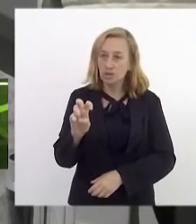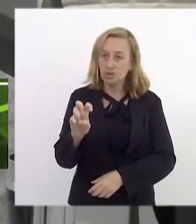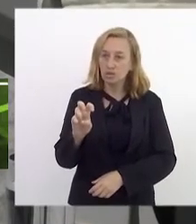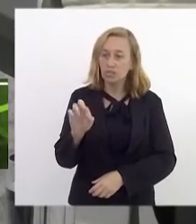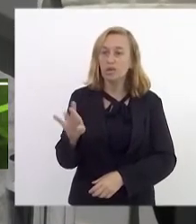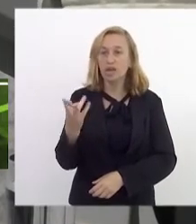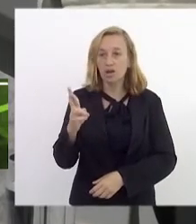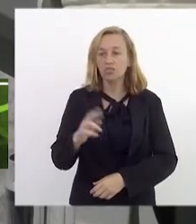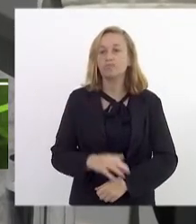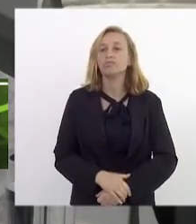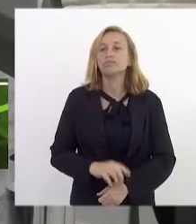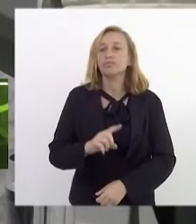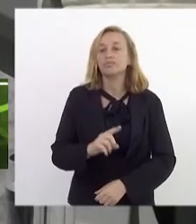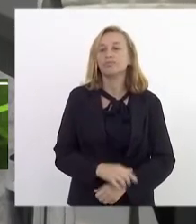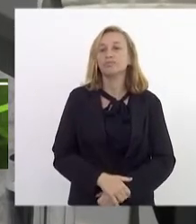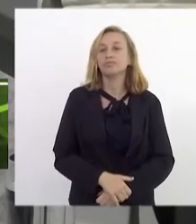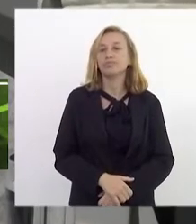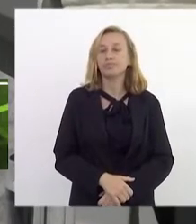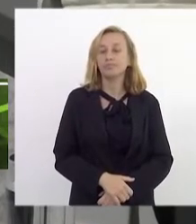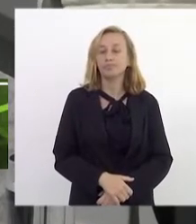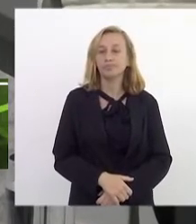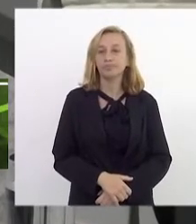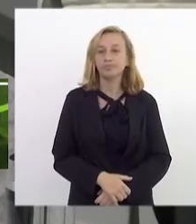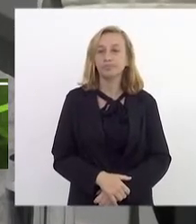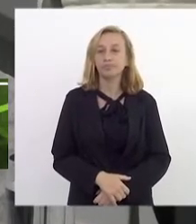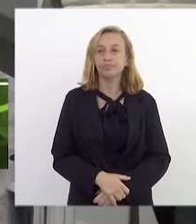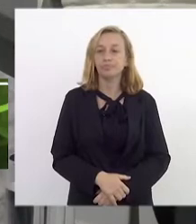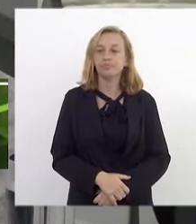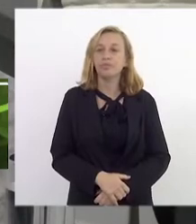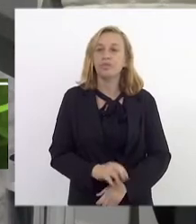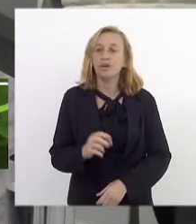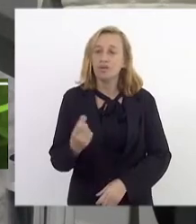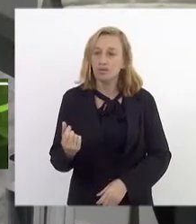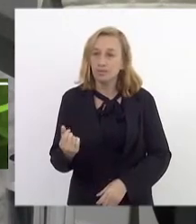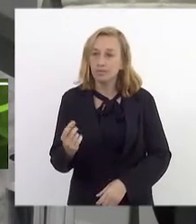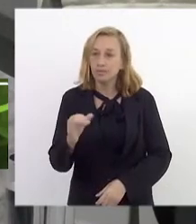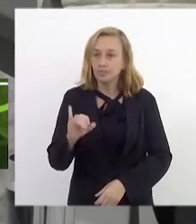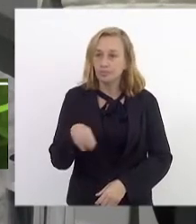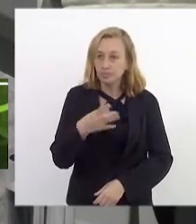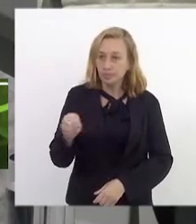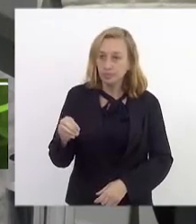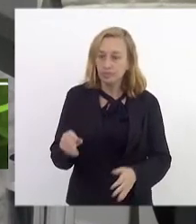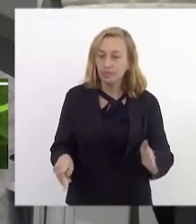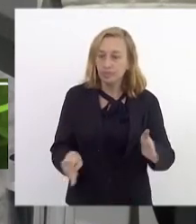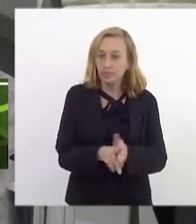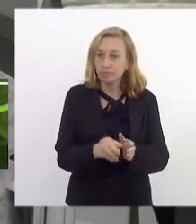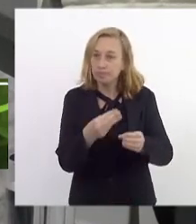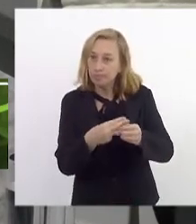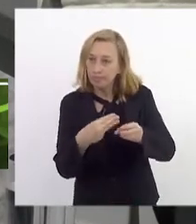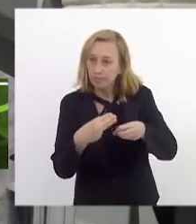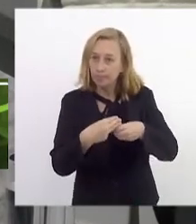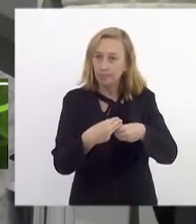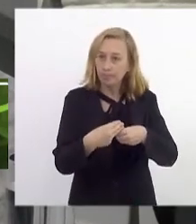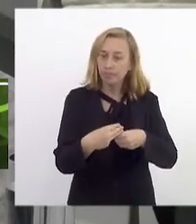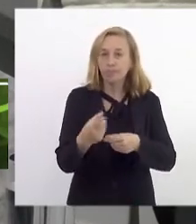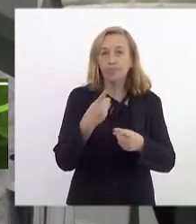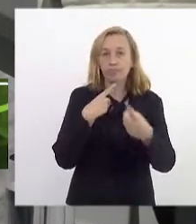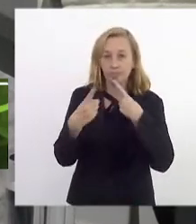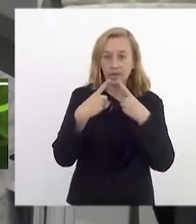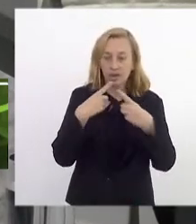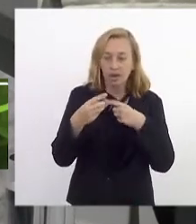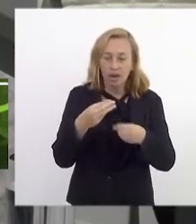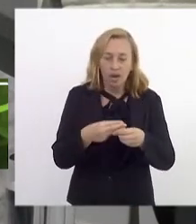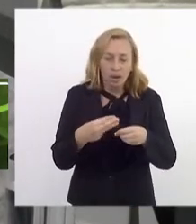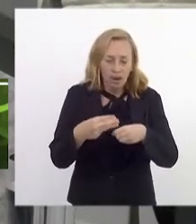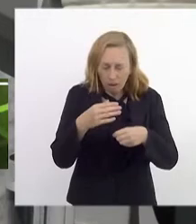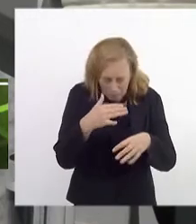1,5 bilhão? Outra pergunta, dos valores da concessão que pertence aos municípios, e aqui a gente está falando desse diálogo com os